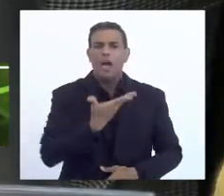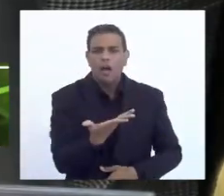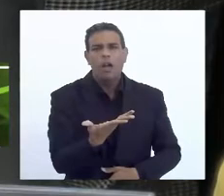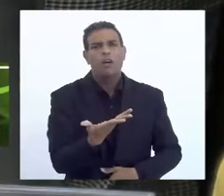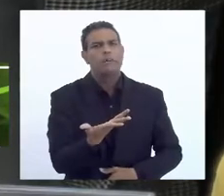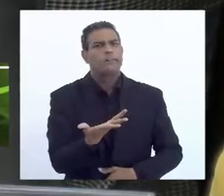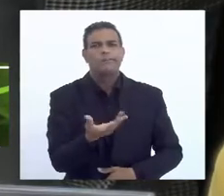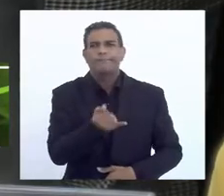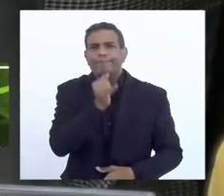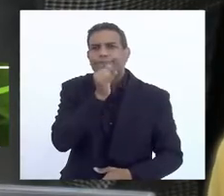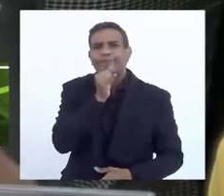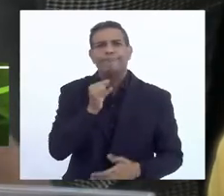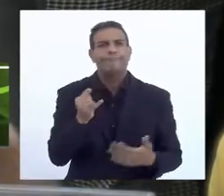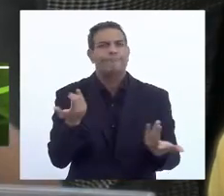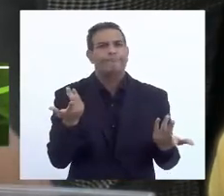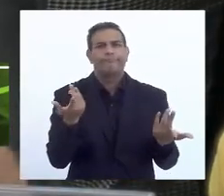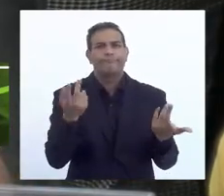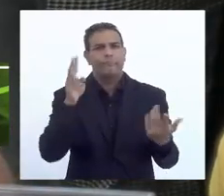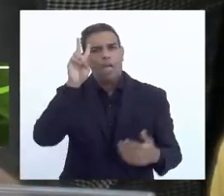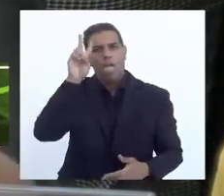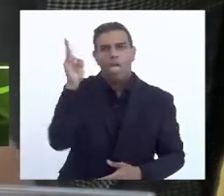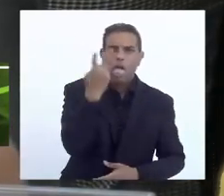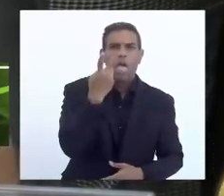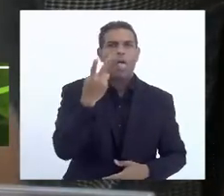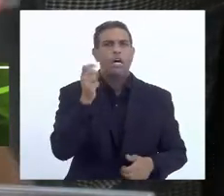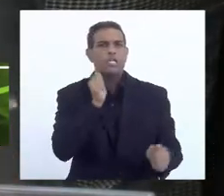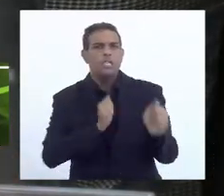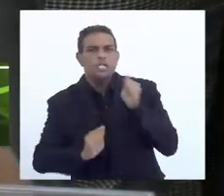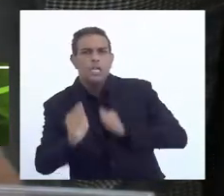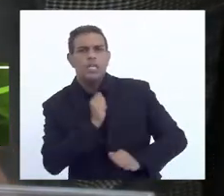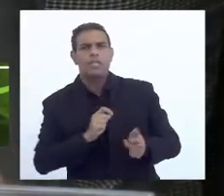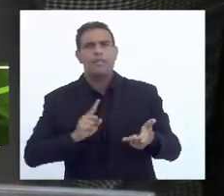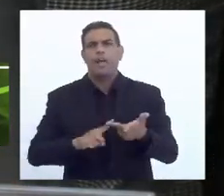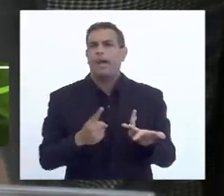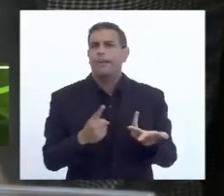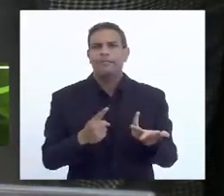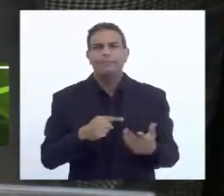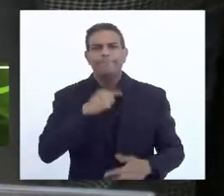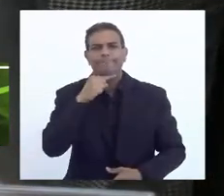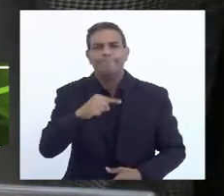estão transtornos, né, de ansiedade, insônia,